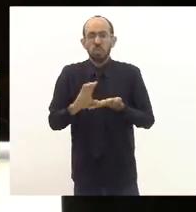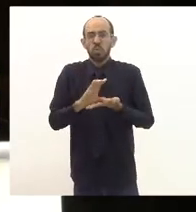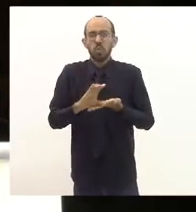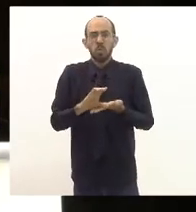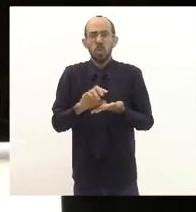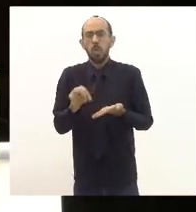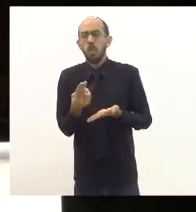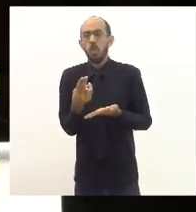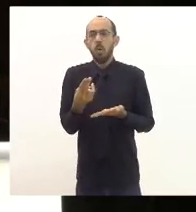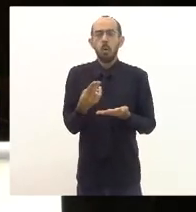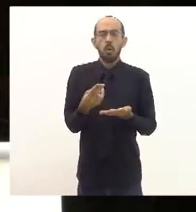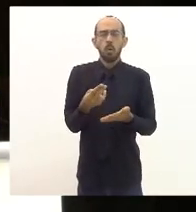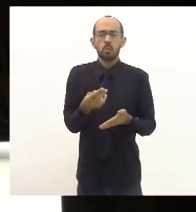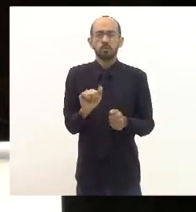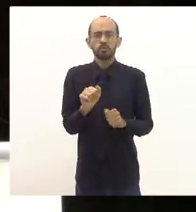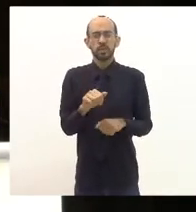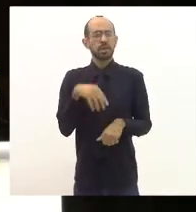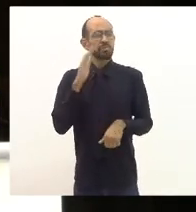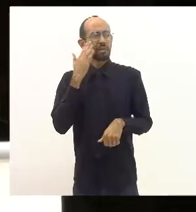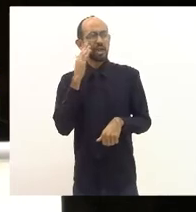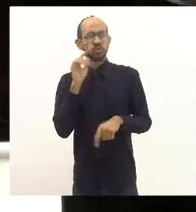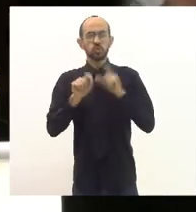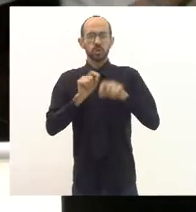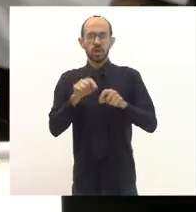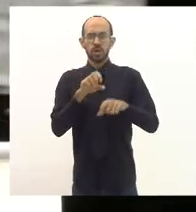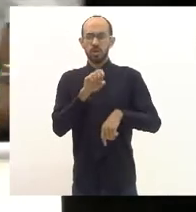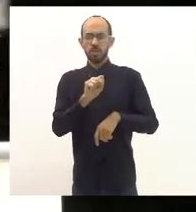entende que o STF não podia